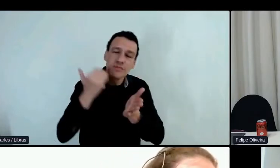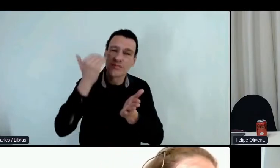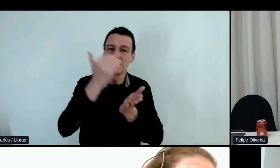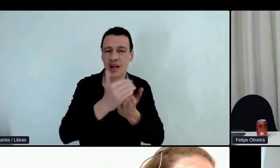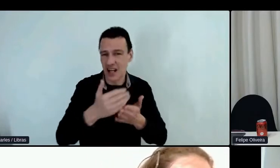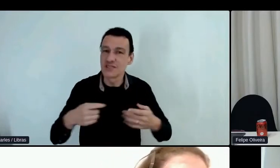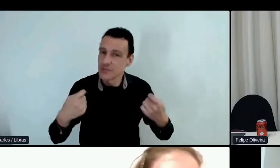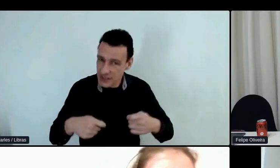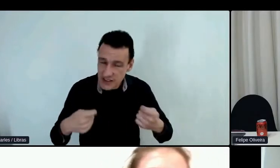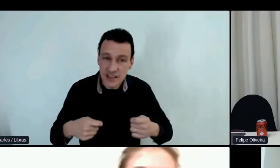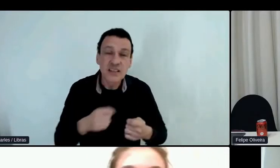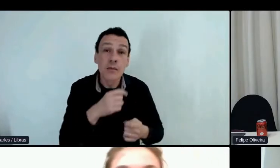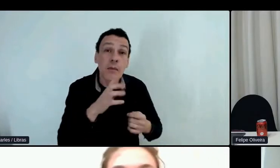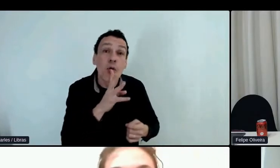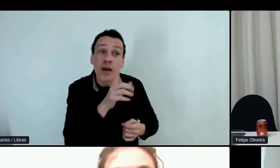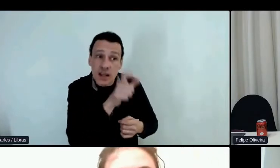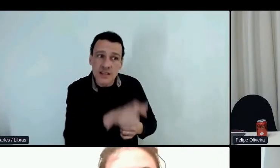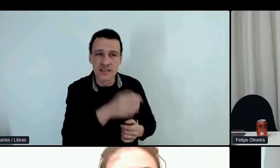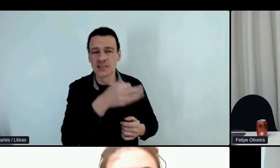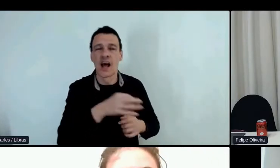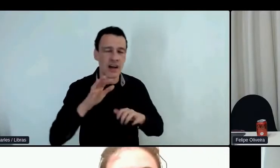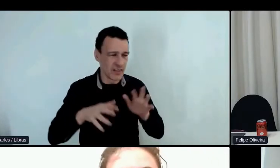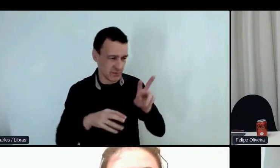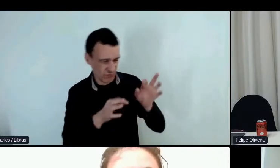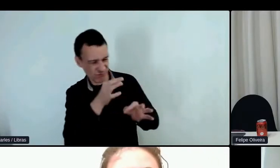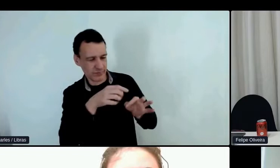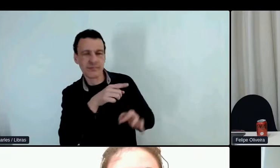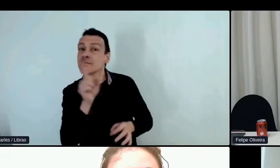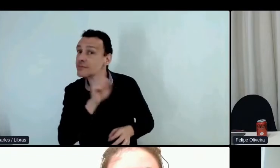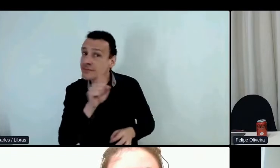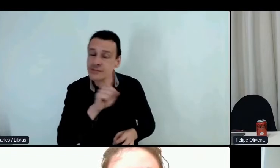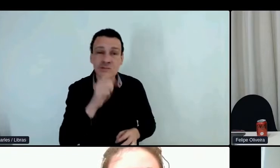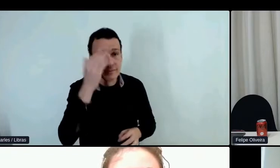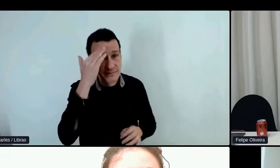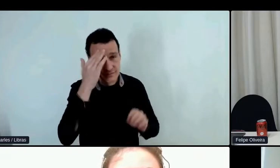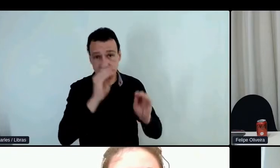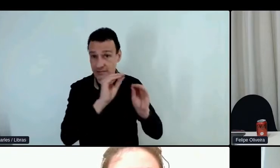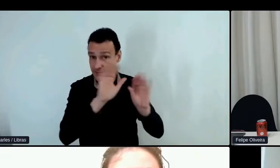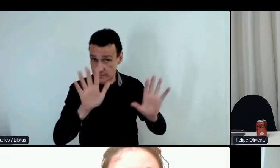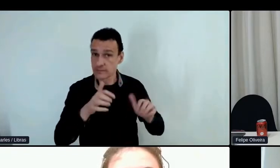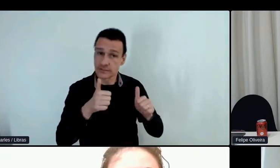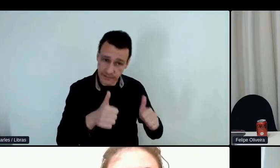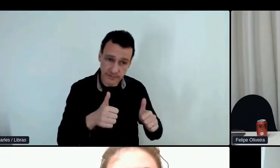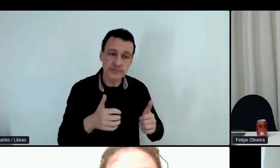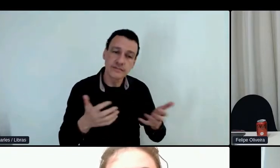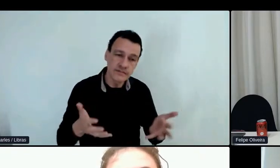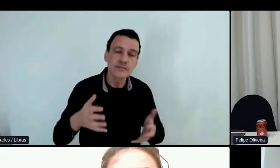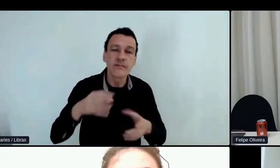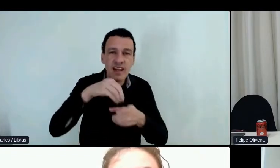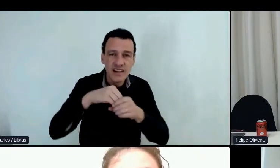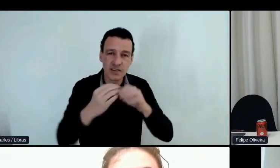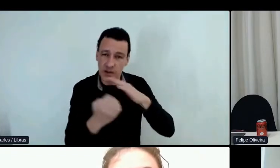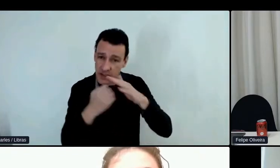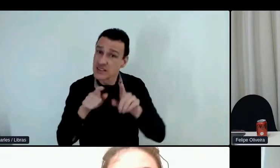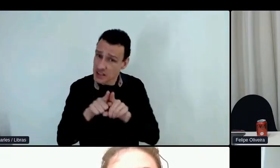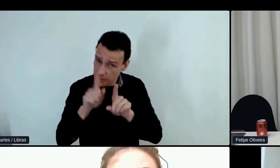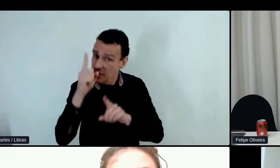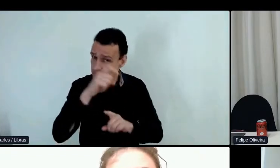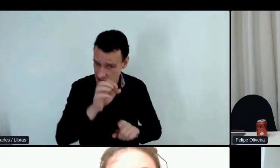né? E eu acho que quando a gente pensa nesse tipo de cenário, tem que ter um entendimento mais profundo,